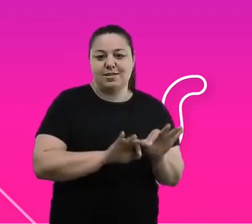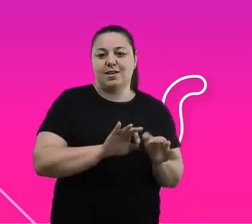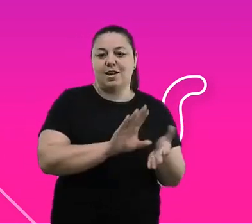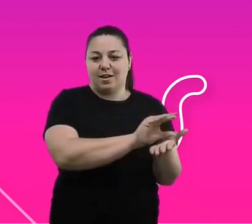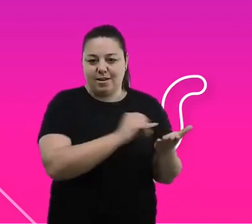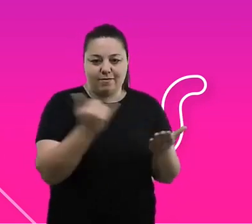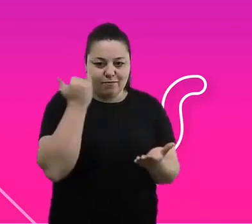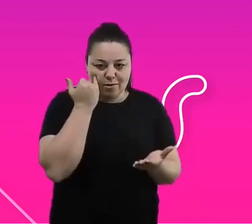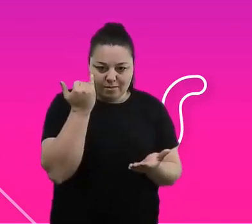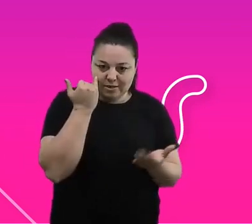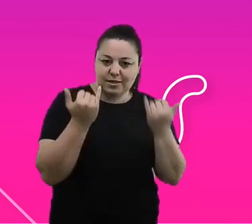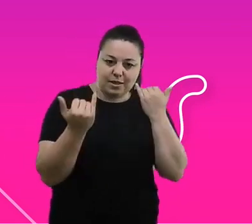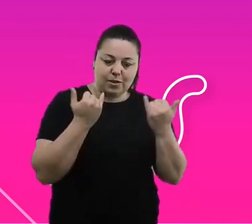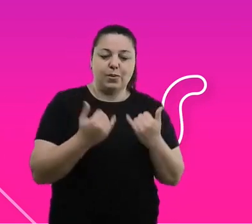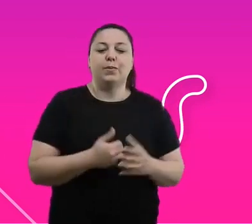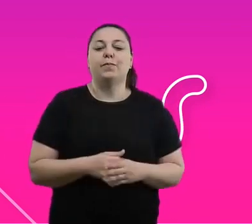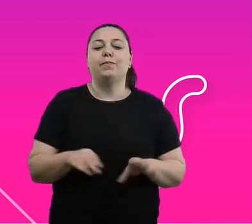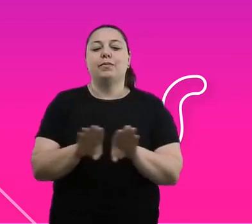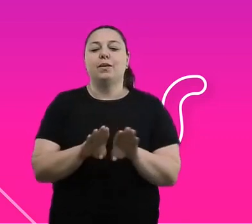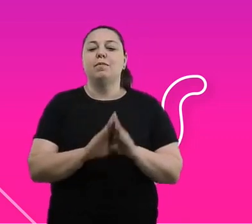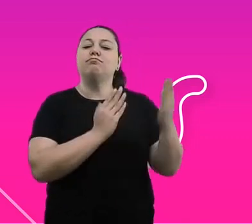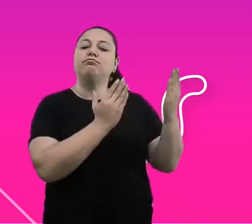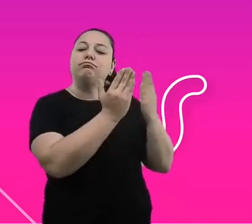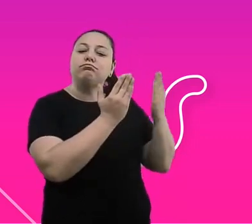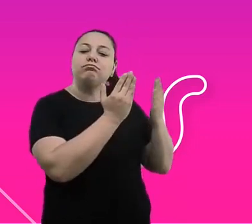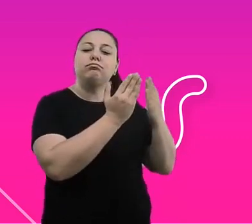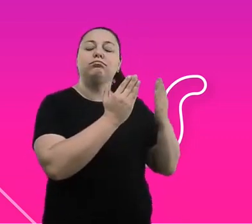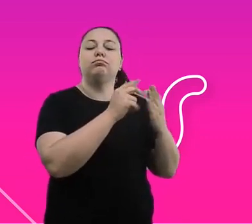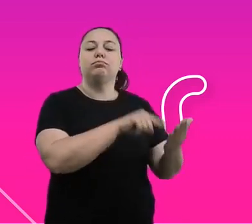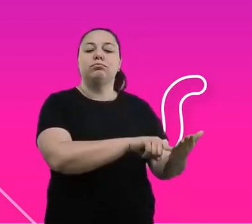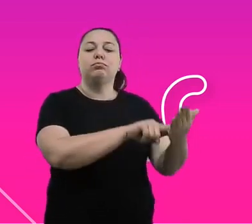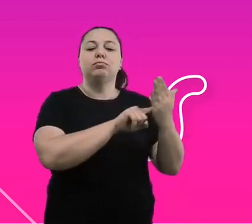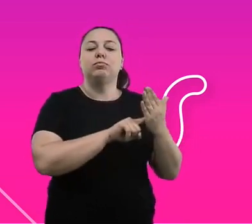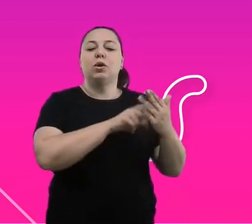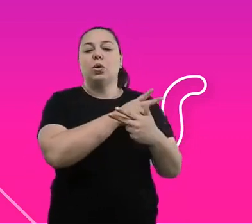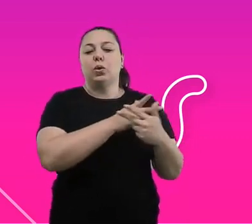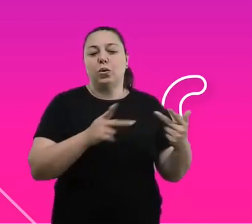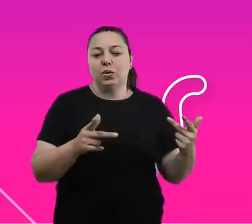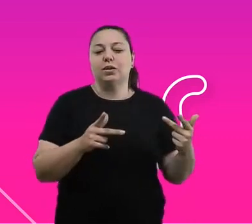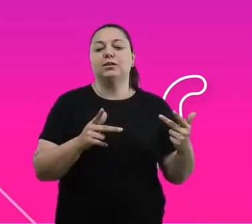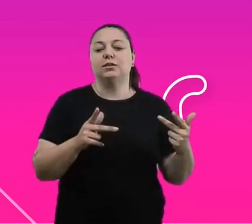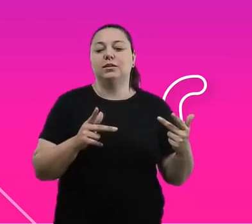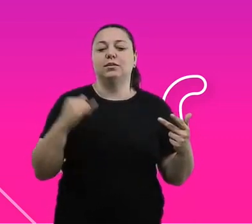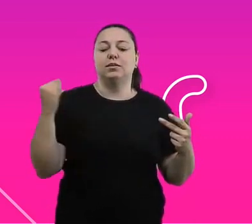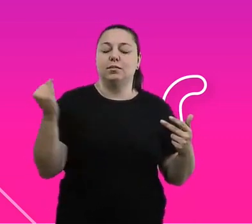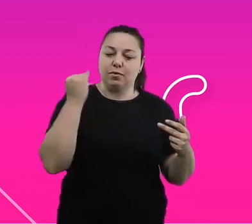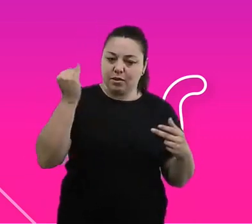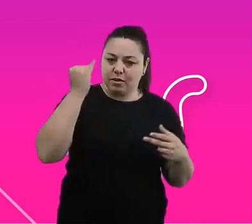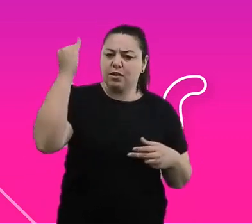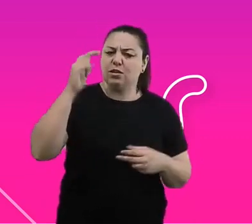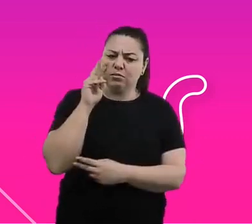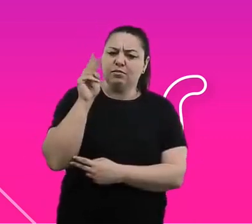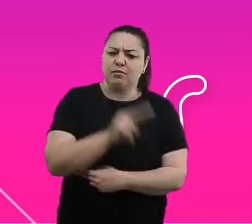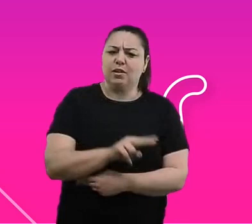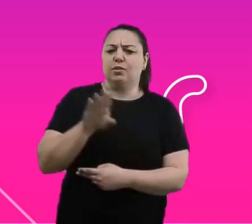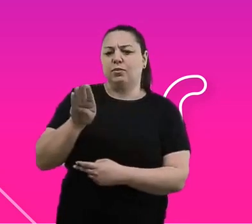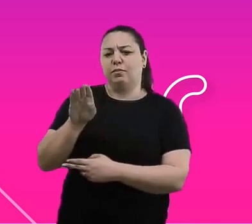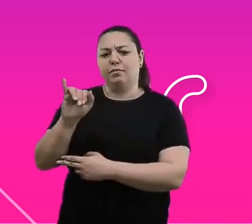contexto. Eu não sei se todos têm ciência pelas notícias que apareceram na mídia, mas os frigoríficos, em especial,